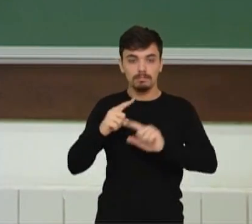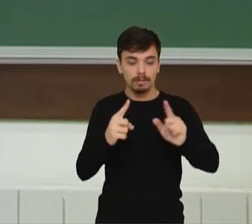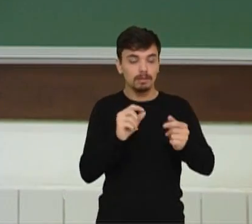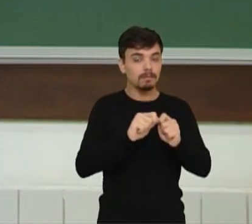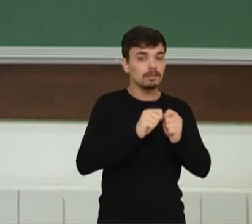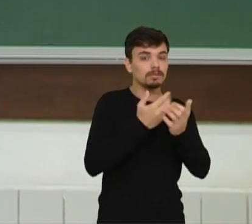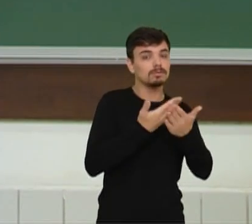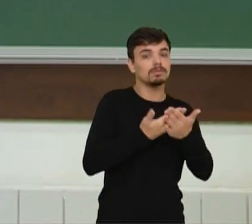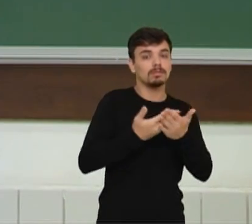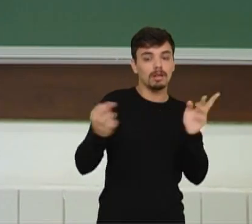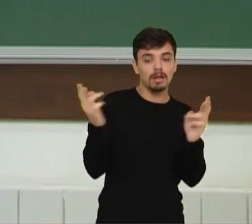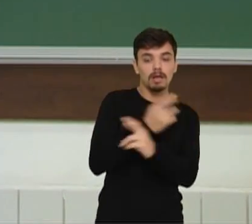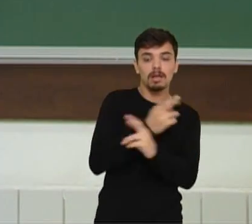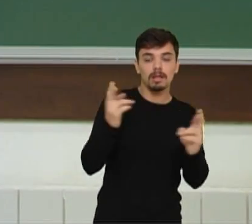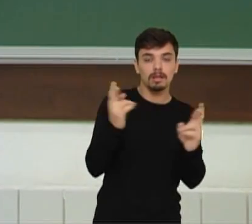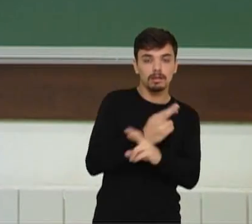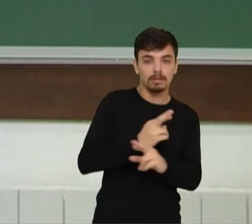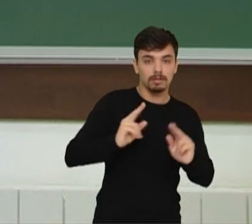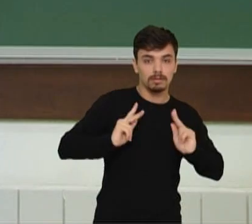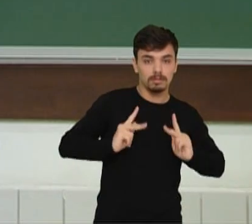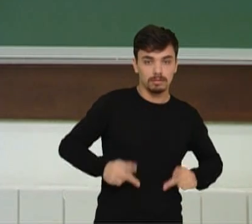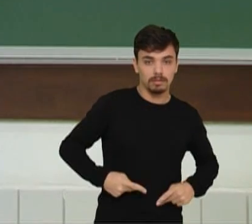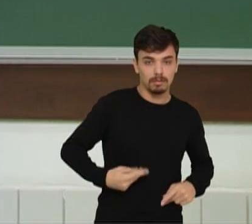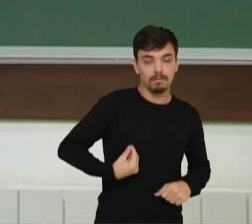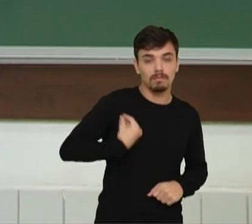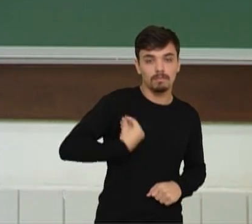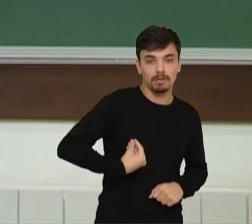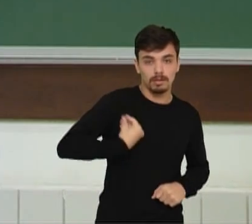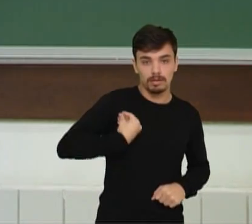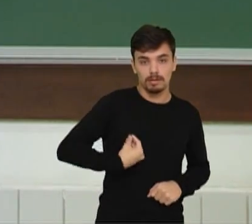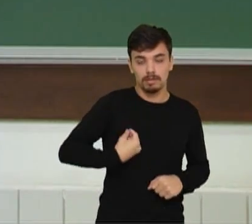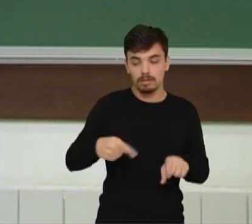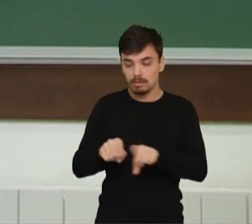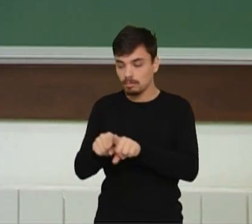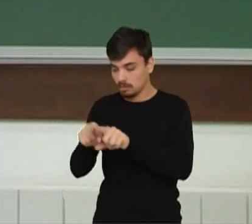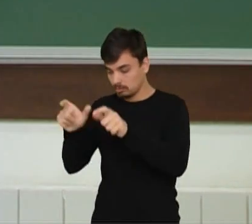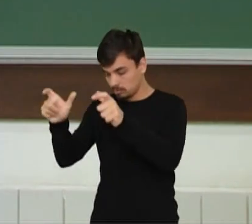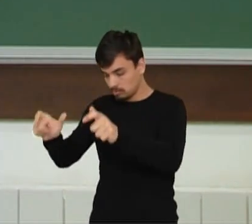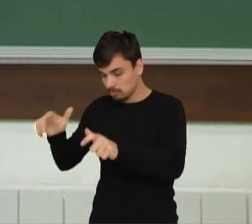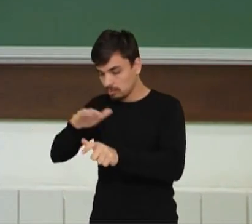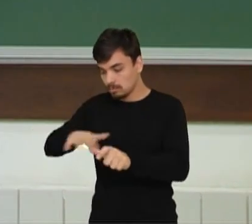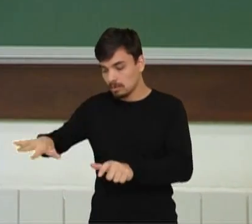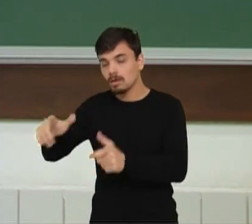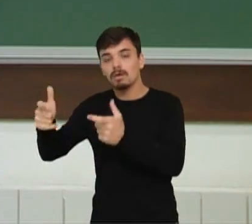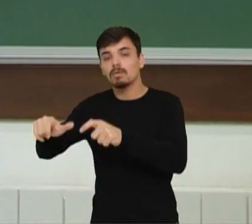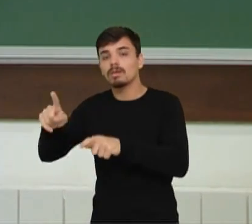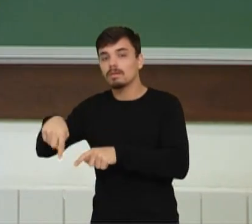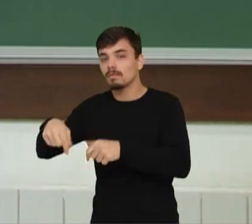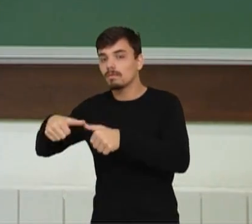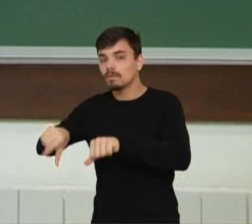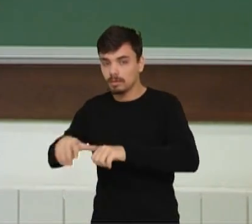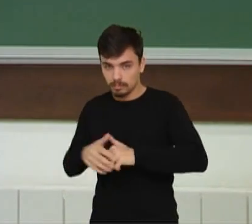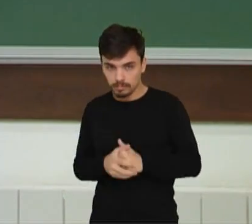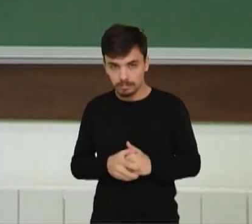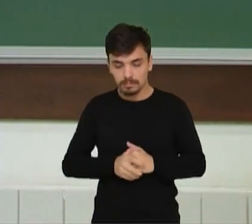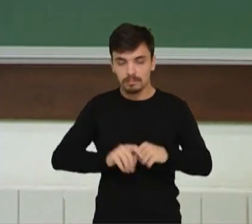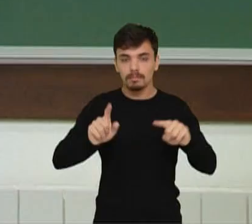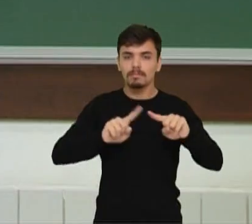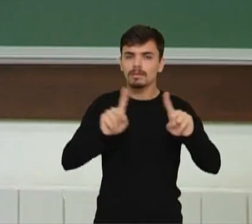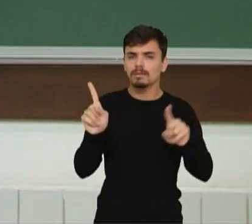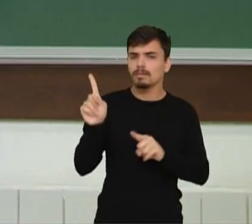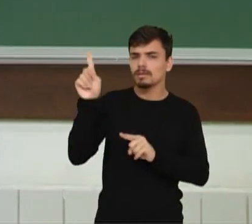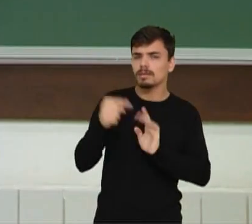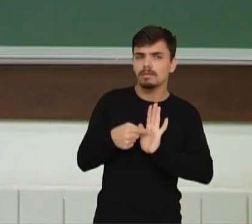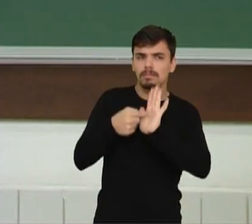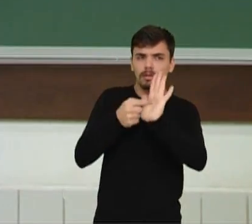quê? A relação dos seres vivos entre eles e com o meio onde eles estão. Tá? Então, é isso que a ecologia estuda. E aqui, volta e meia, vai